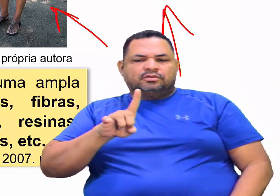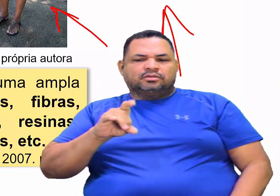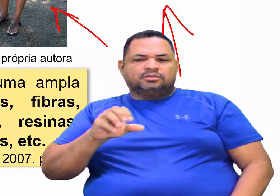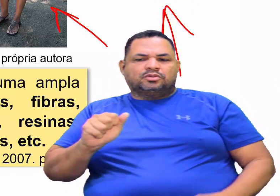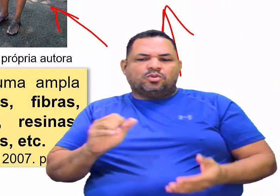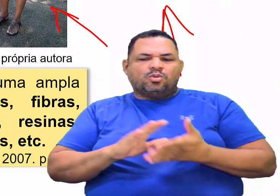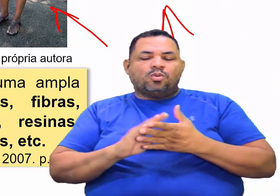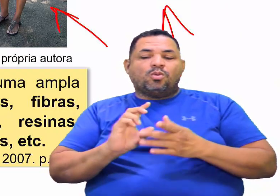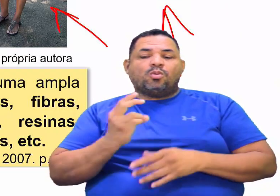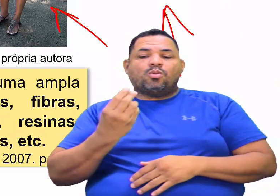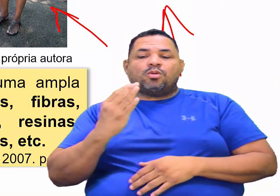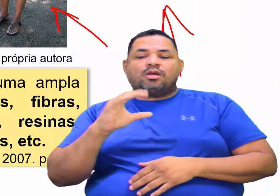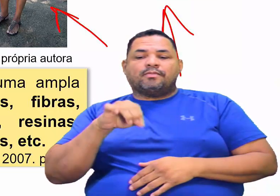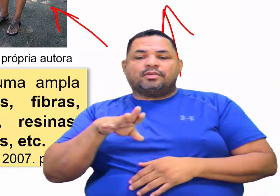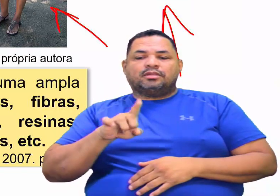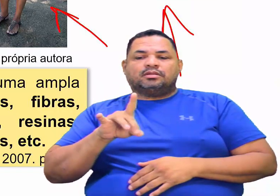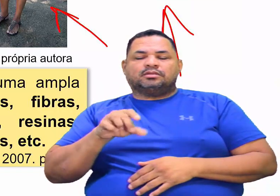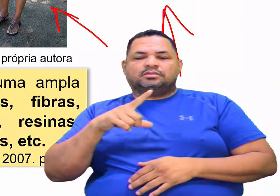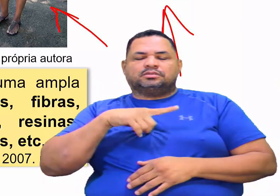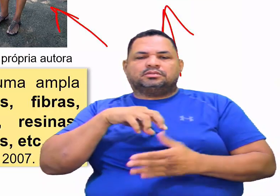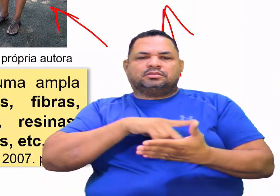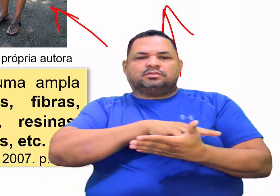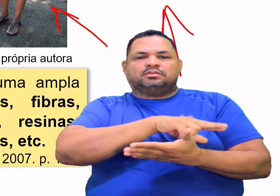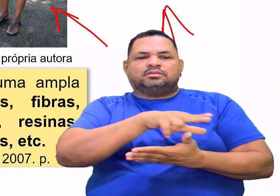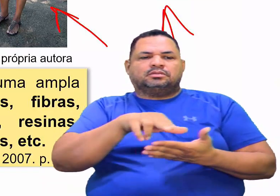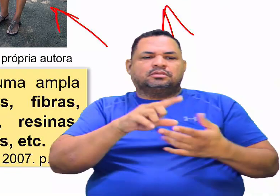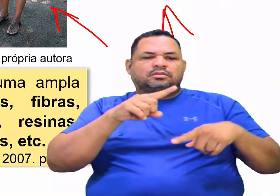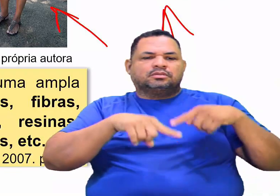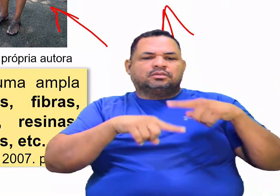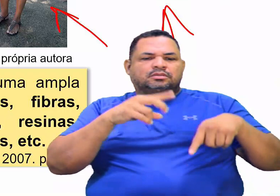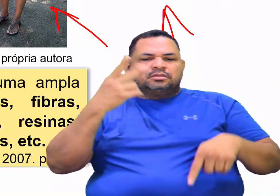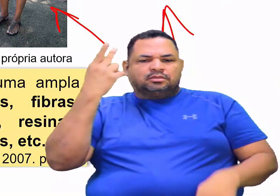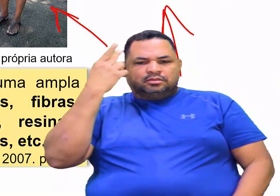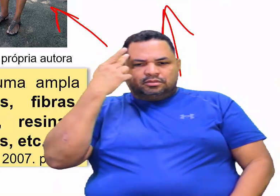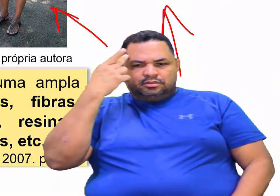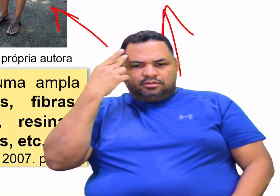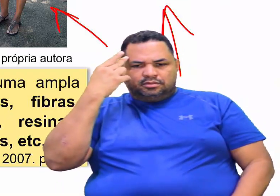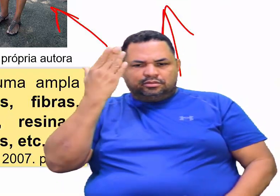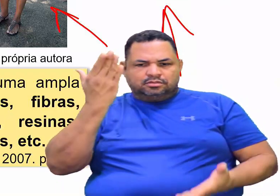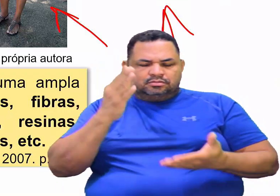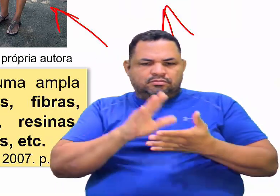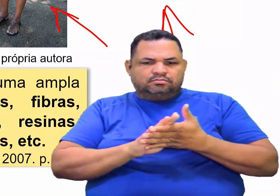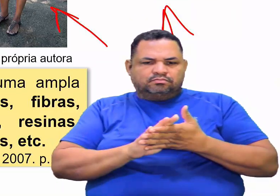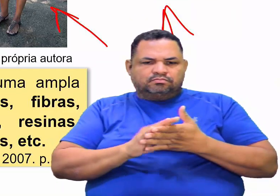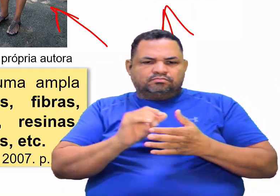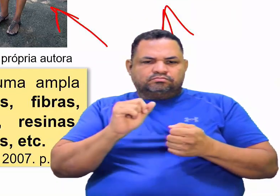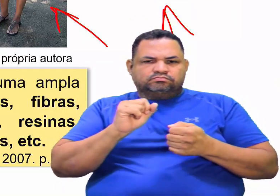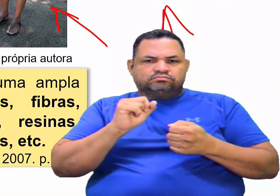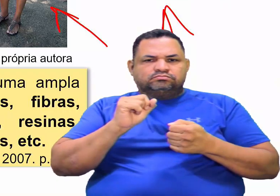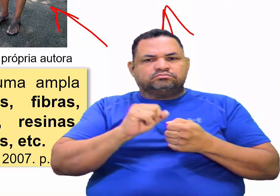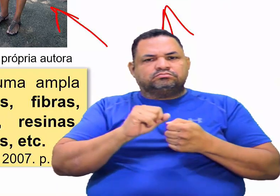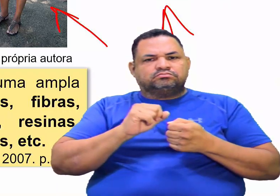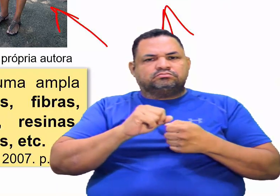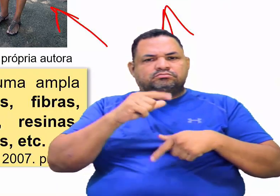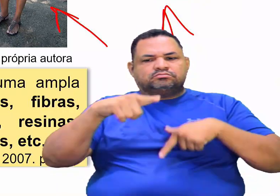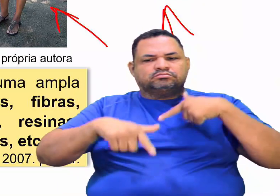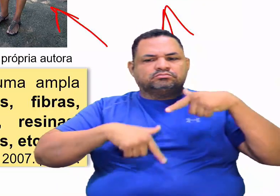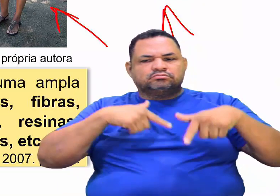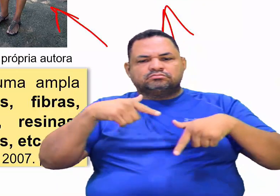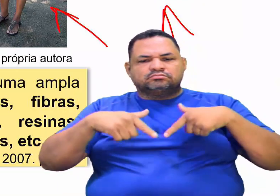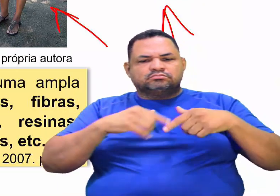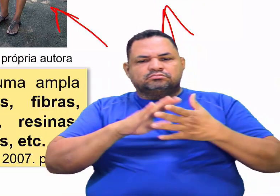campineiros, contam com a ampla variedade de elementos naturais para suas produções.